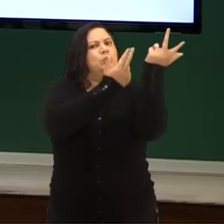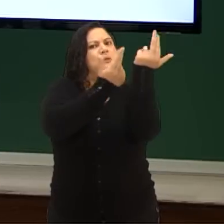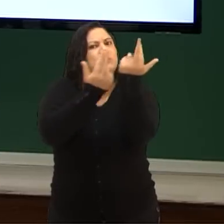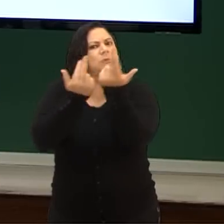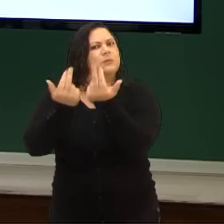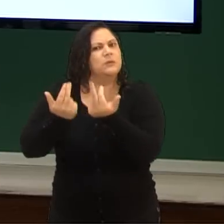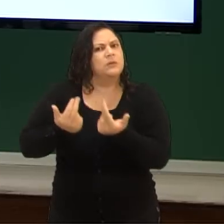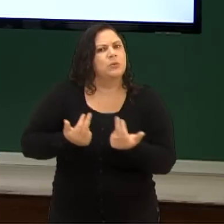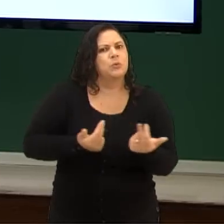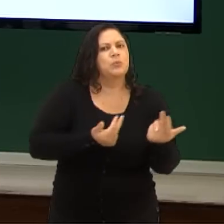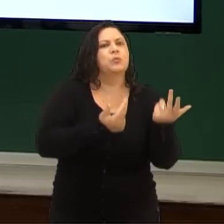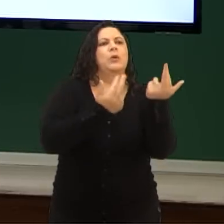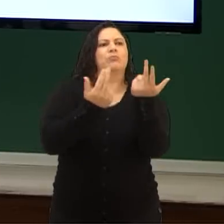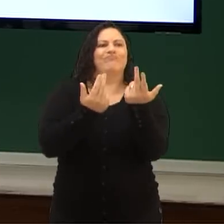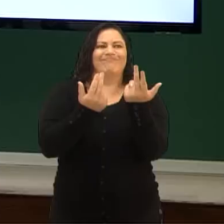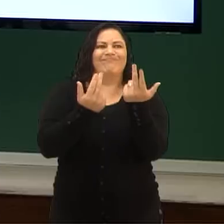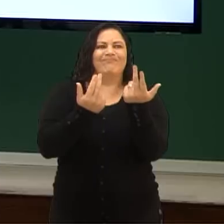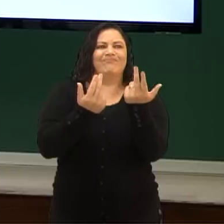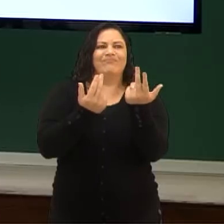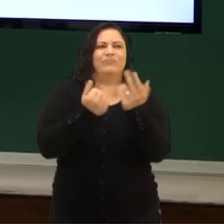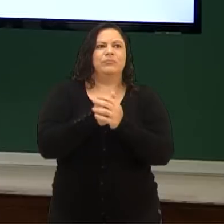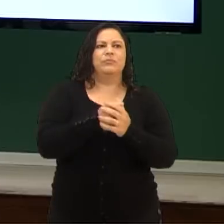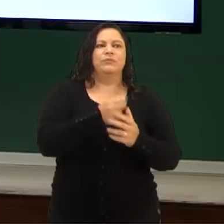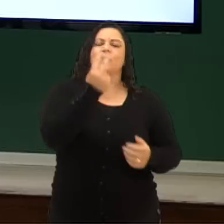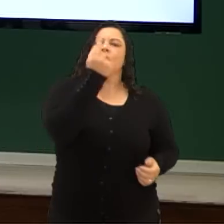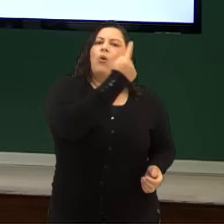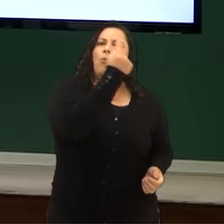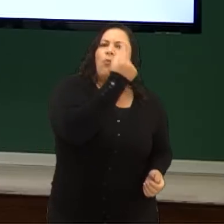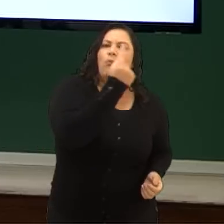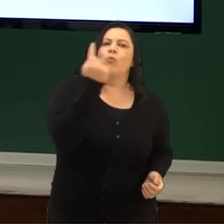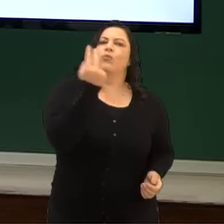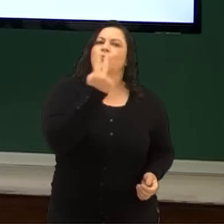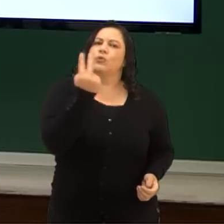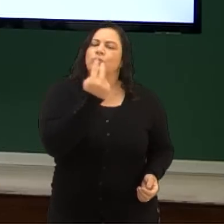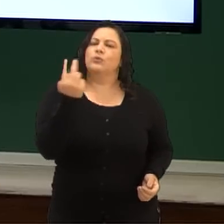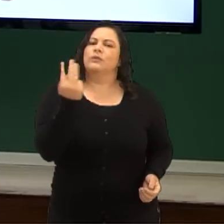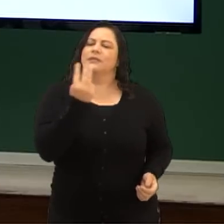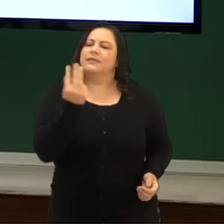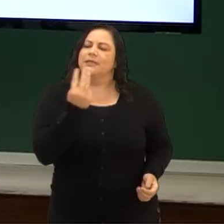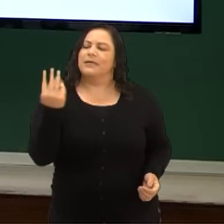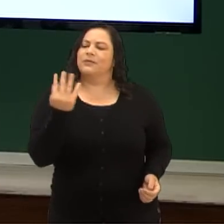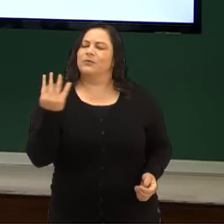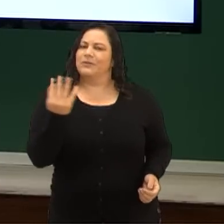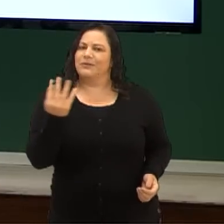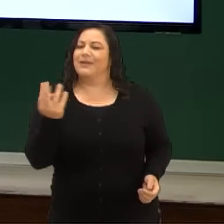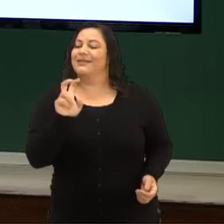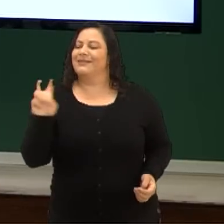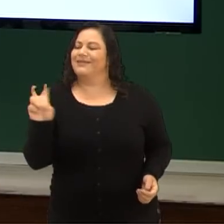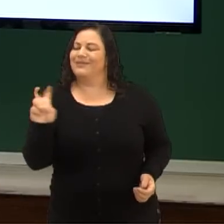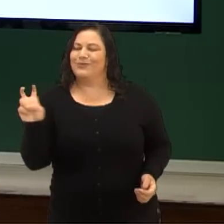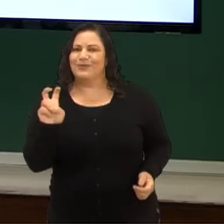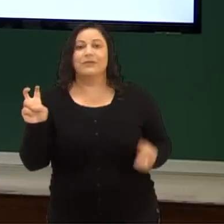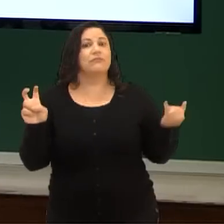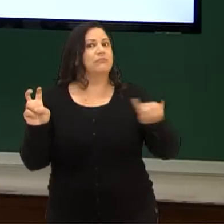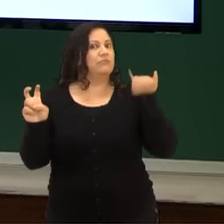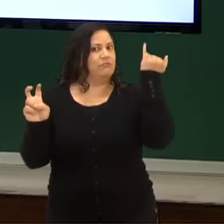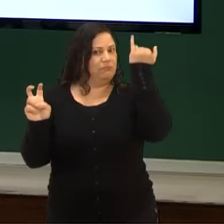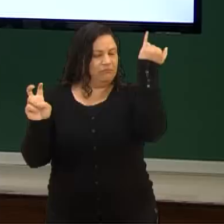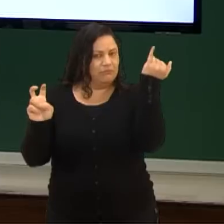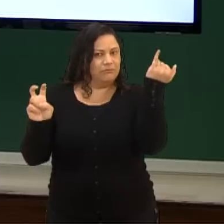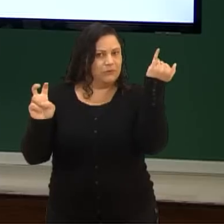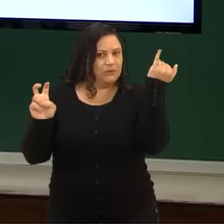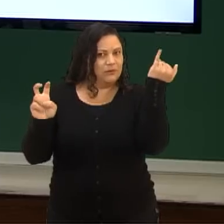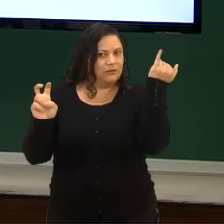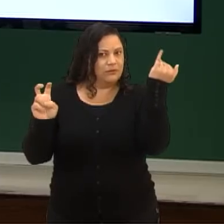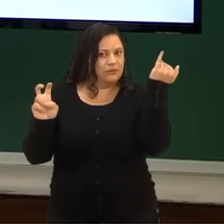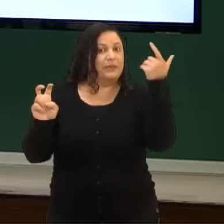muito importante, ó. 1, 2, 2, 3, 3, 4, 4, 5, 5. Isso é importante. Vou